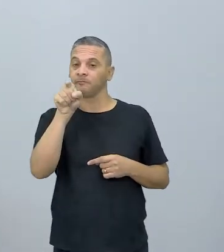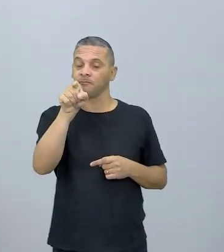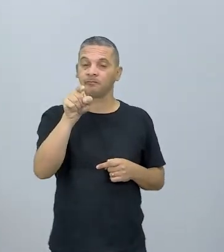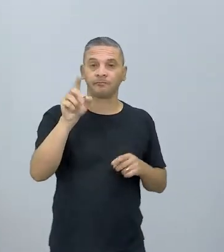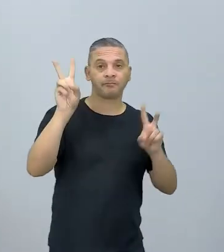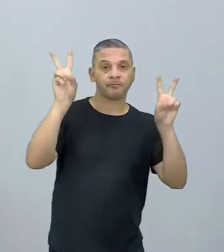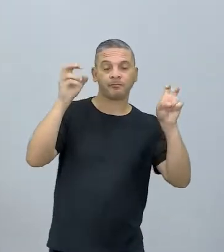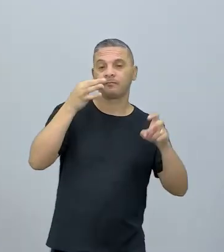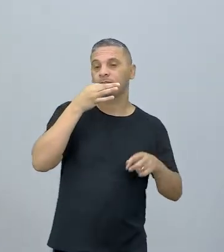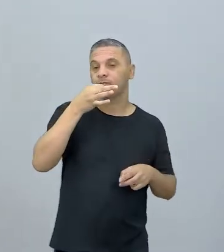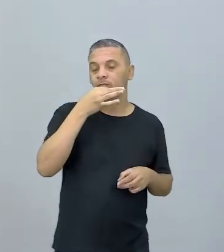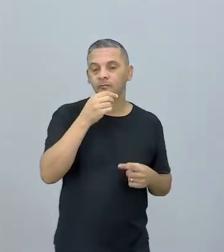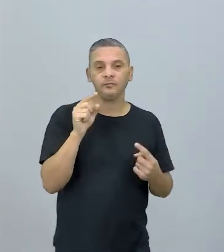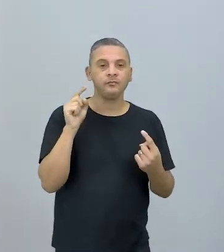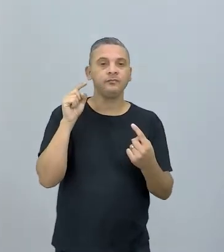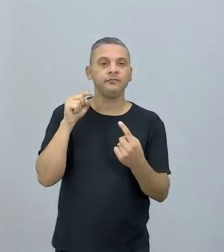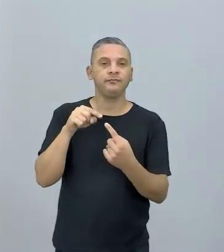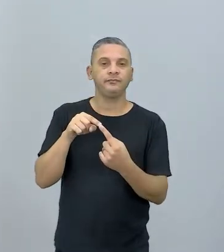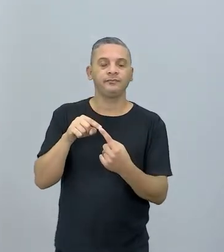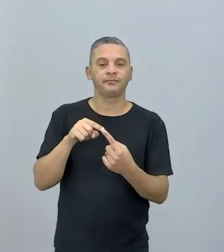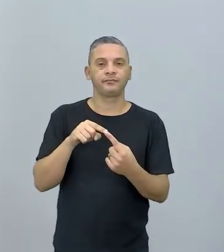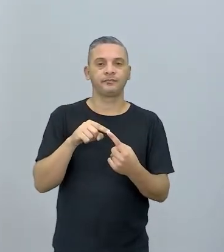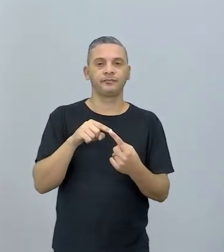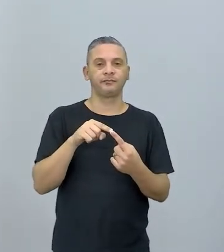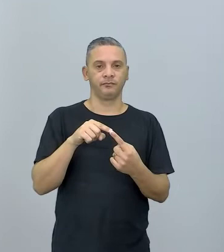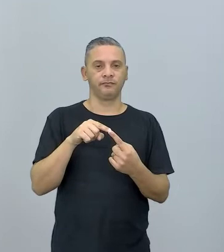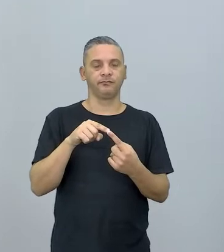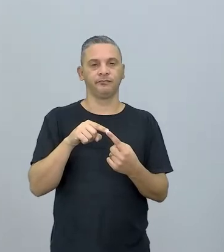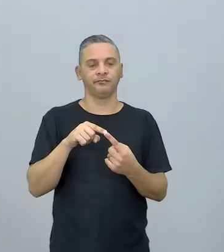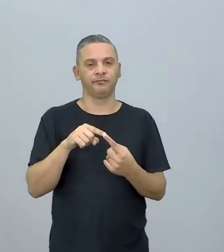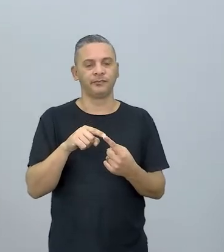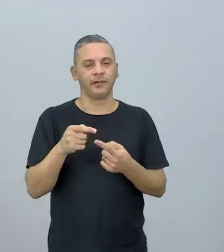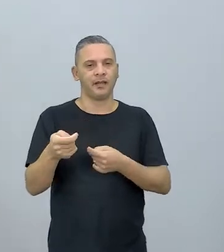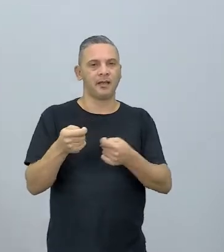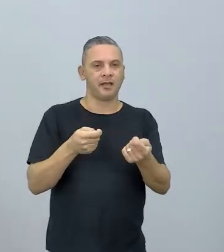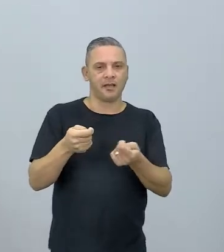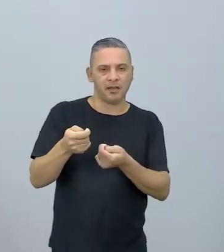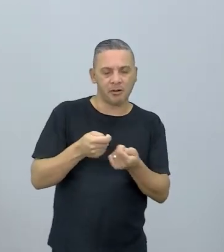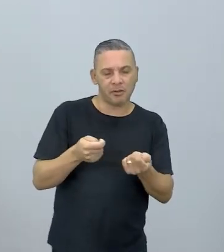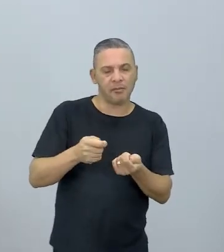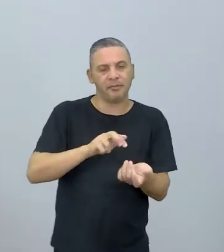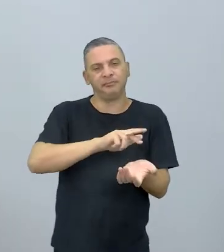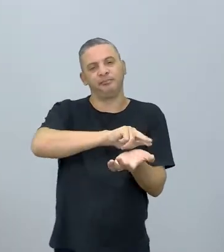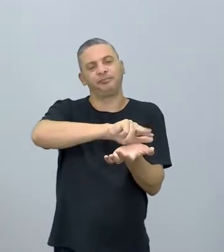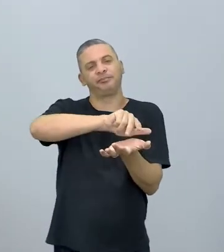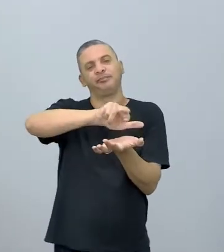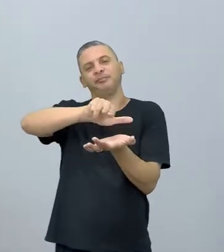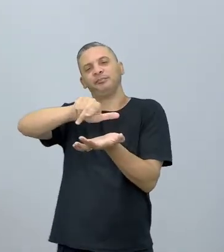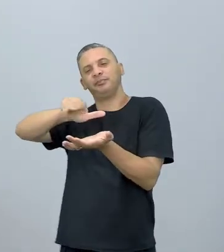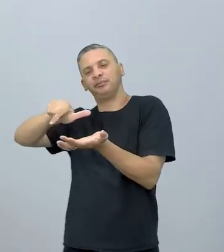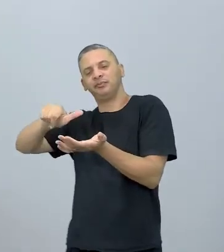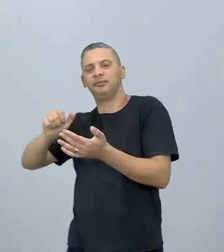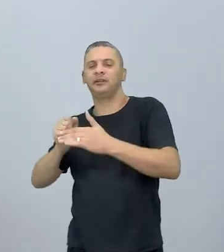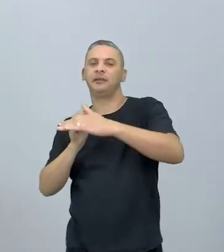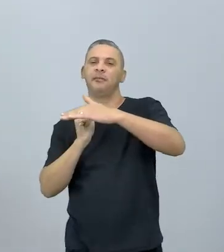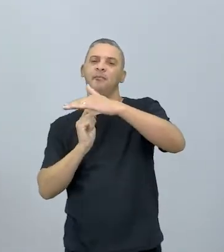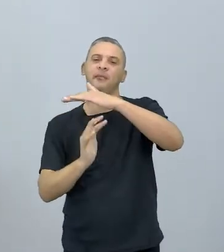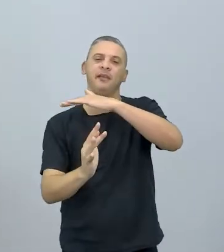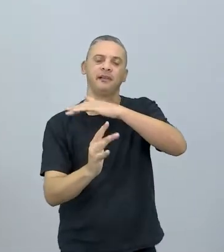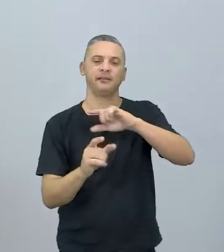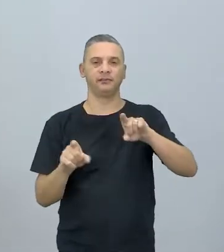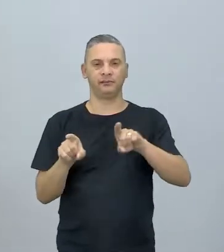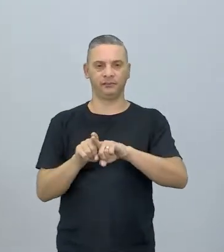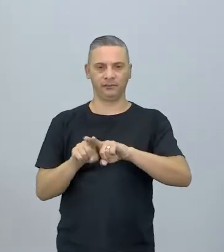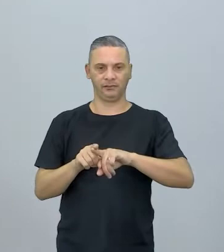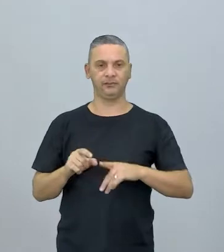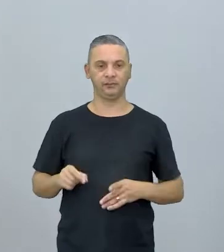discurso em relação, enfim, à economia, enfim, em relação à migração, olha só.